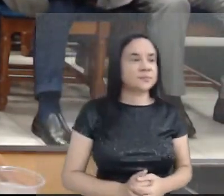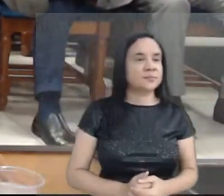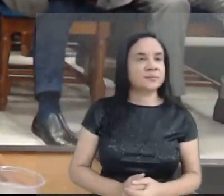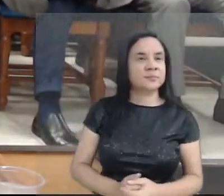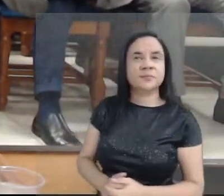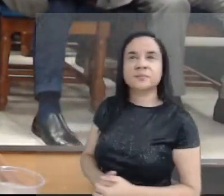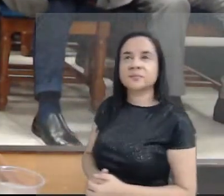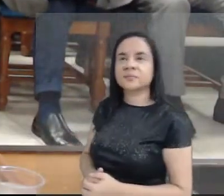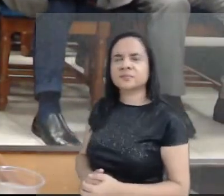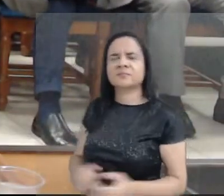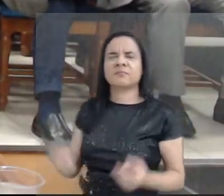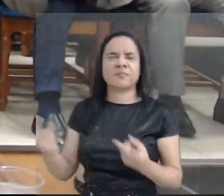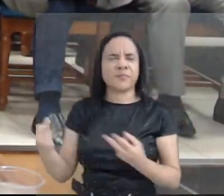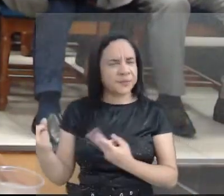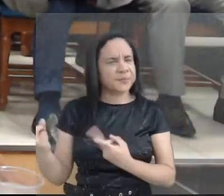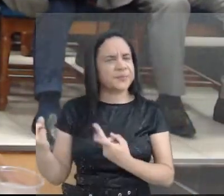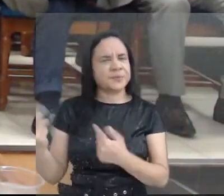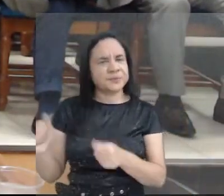foi o que ele fez